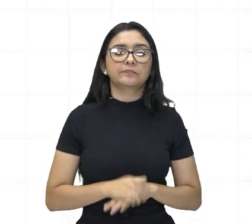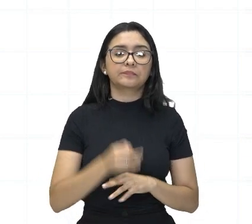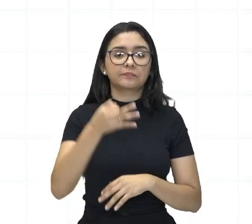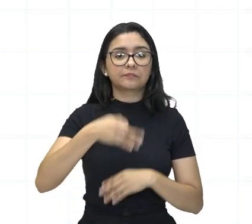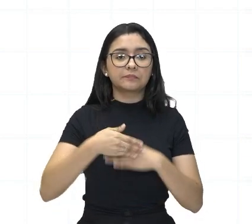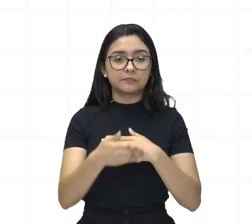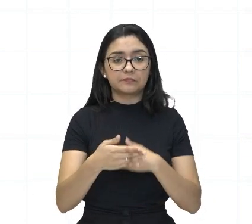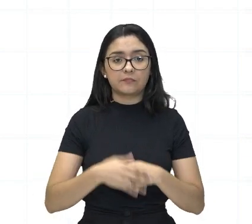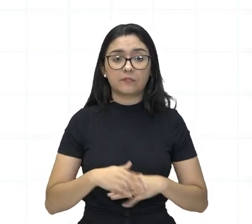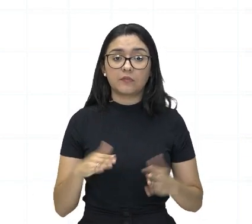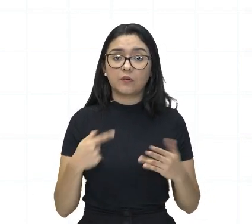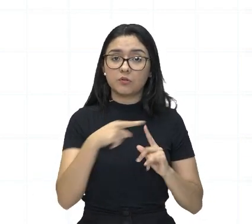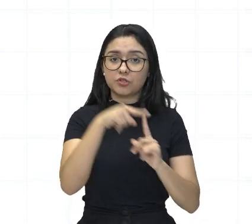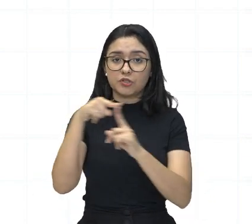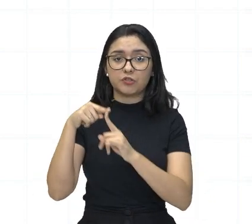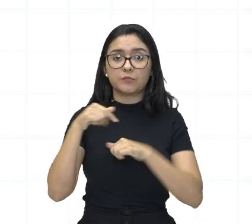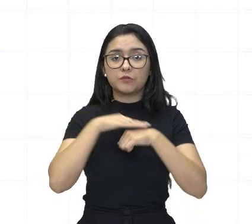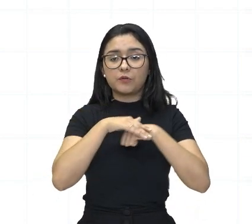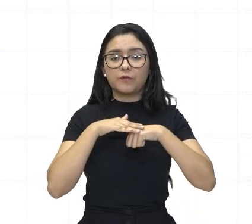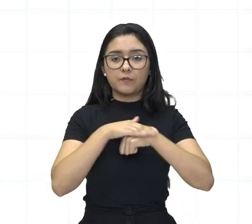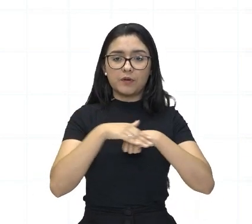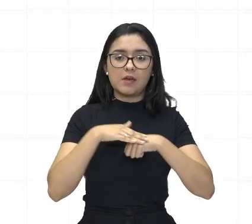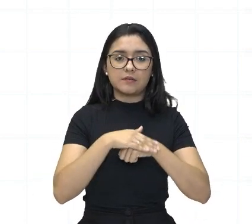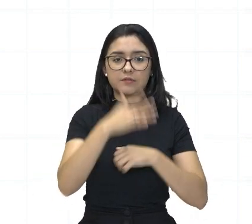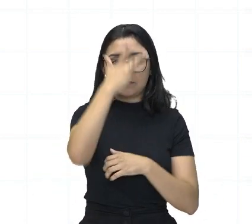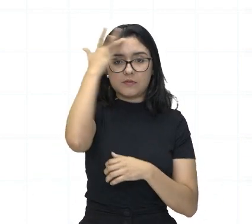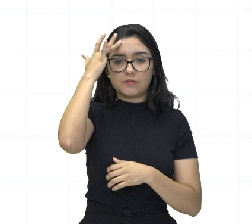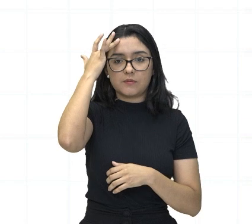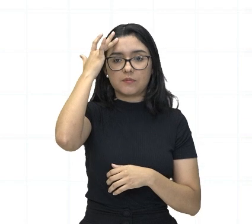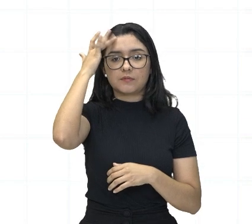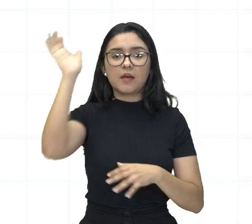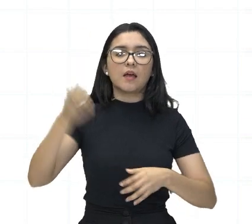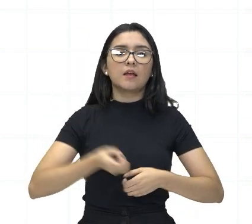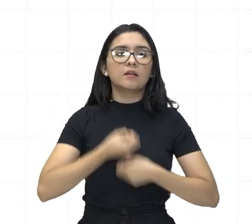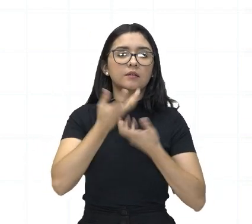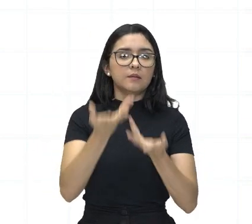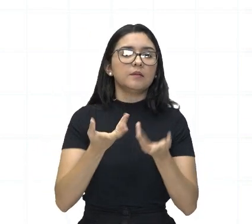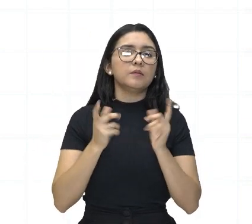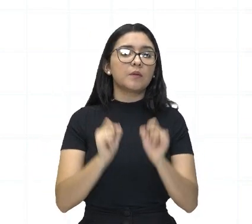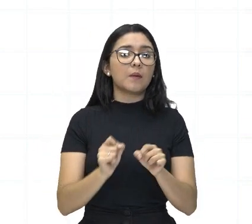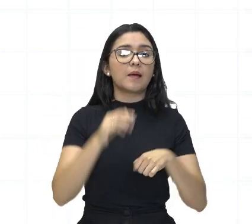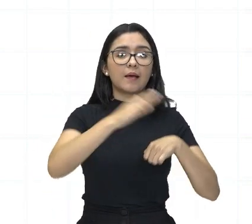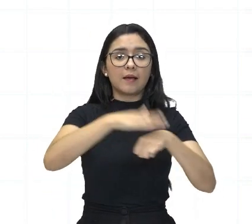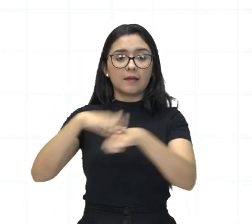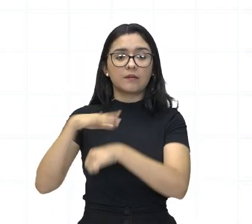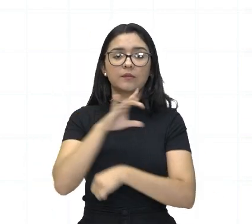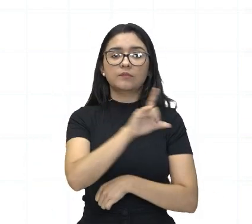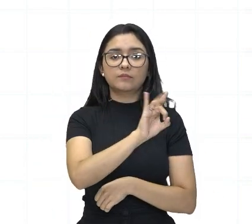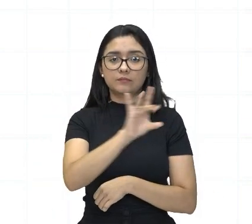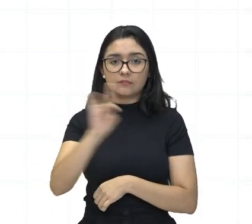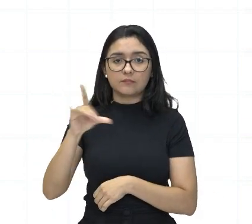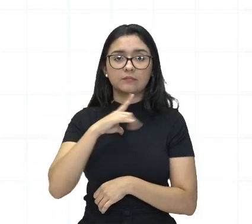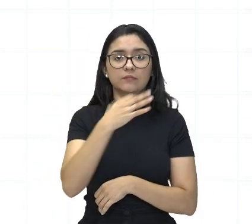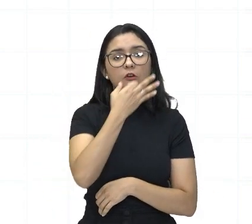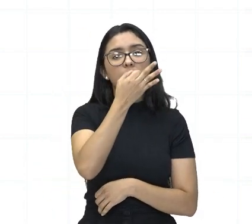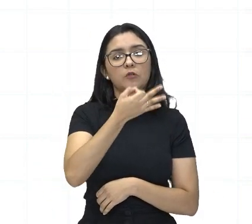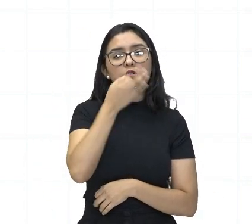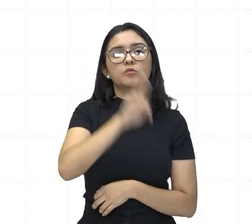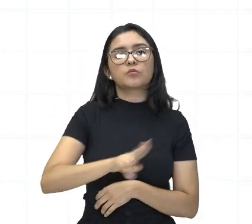certo? Nesse tipo de conversa, os participantes expressam suas opiniões, usando,